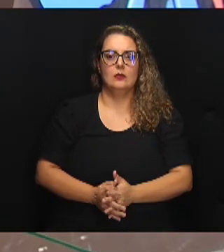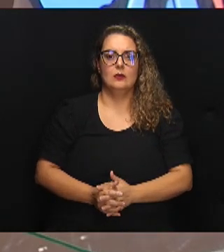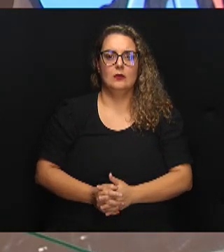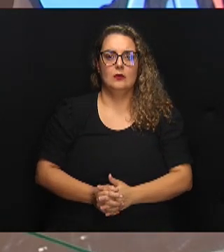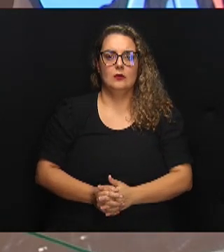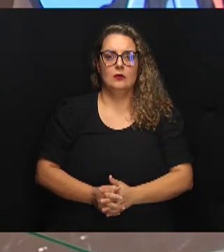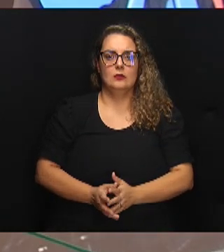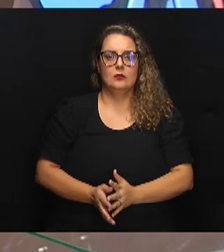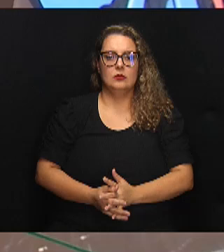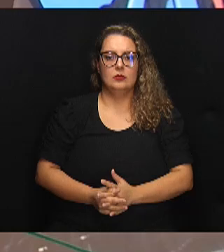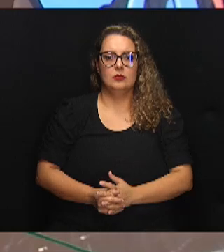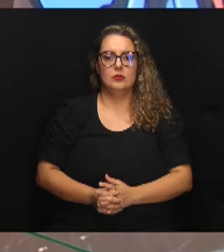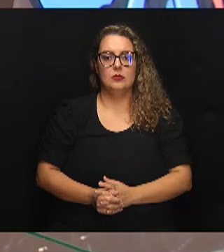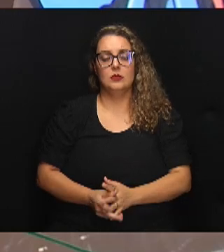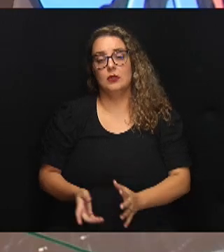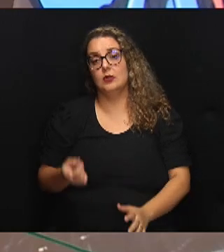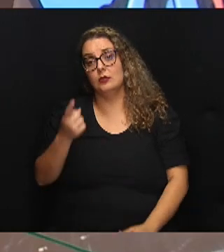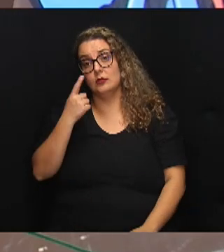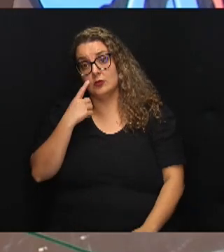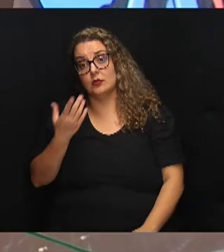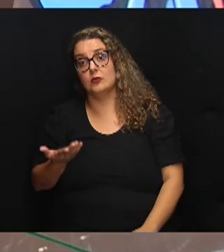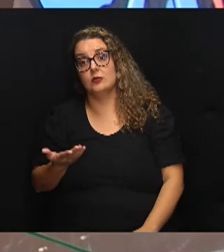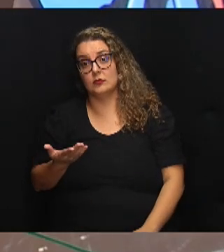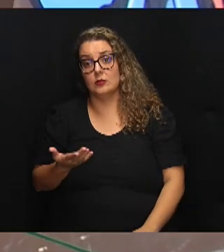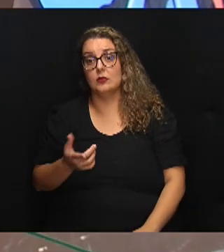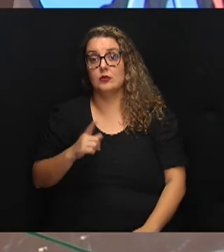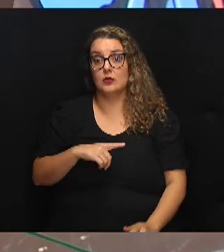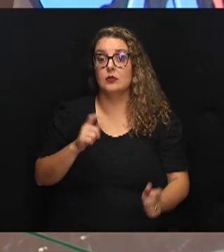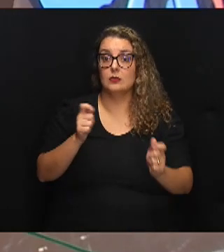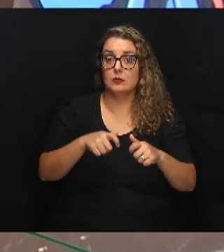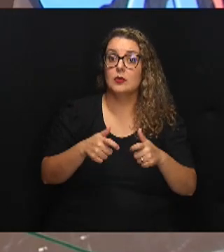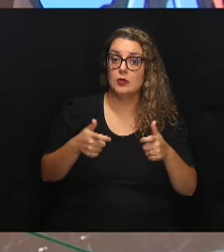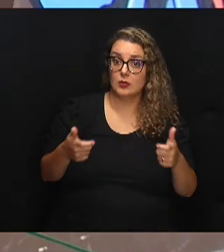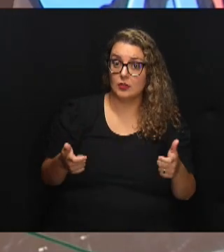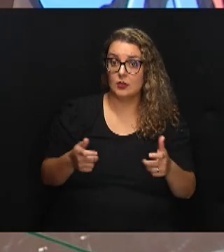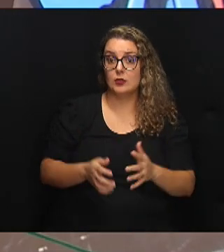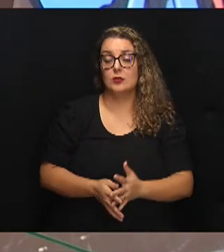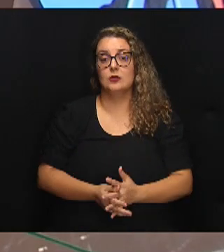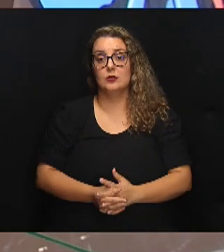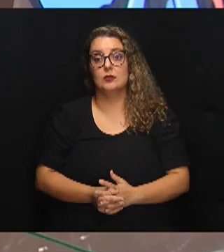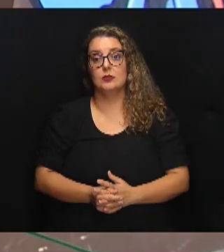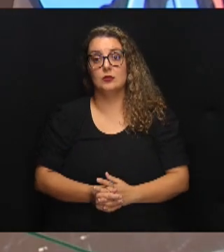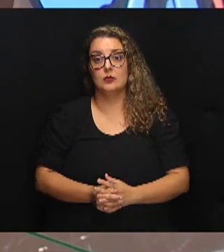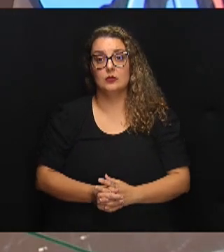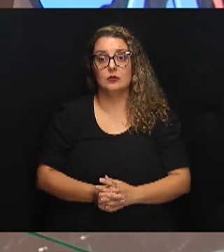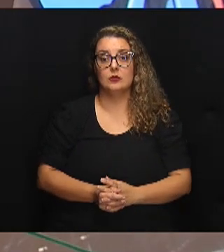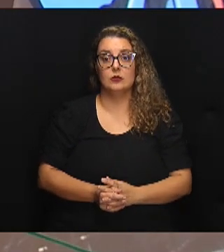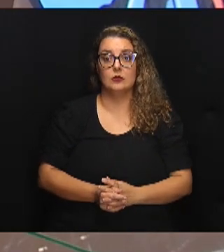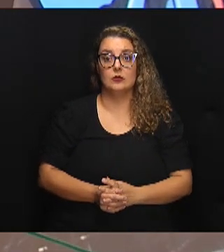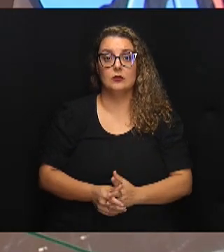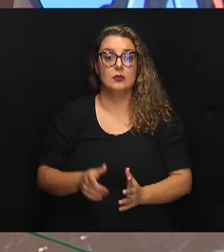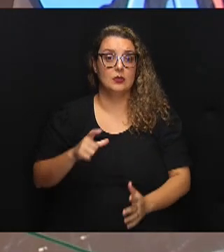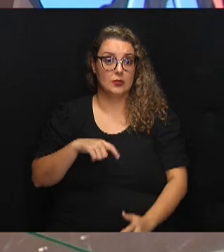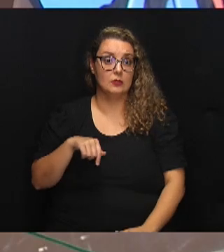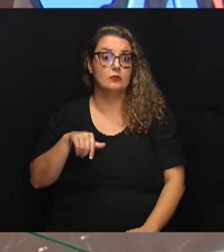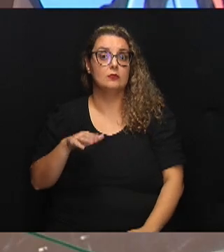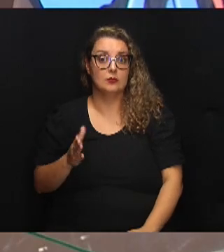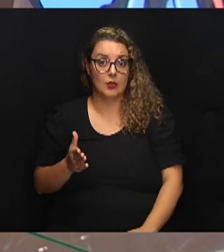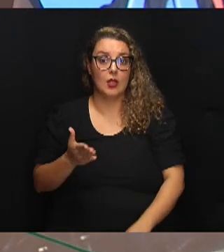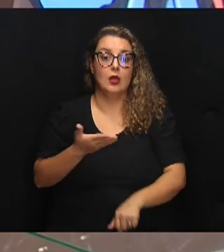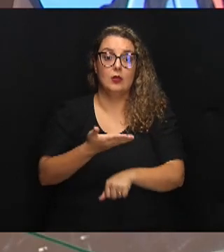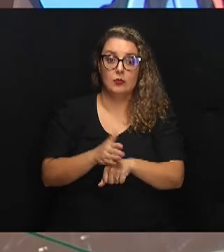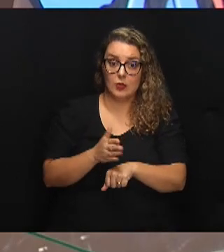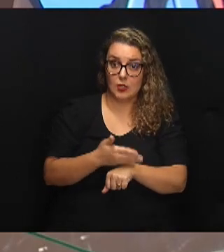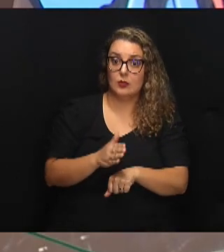Eu vejo que é um negócio que tem muito potencial, cada vez mais é uma prática